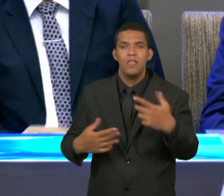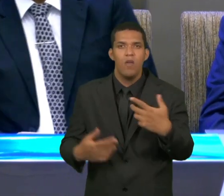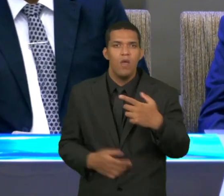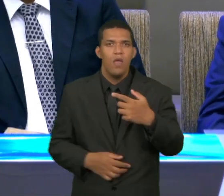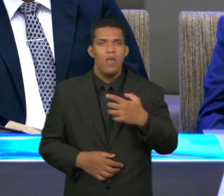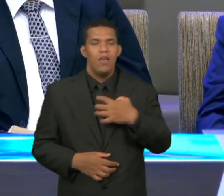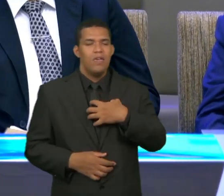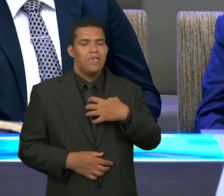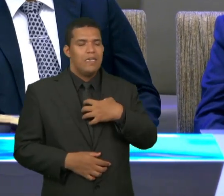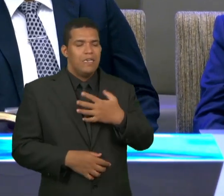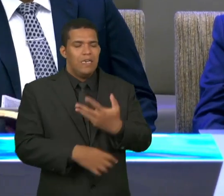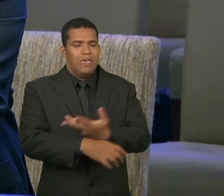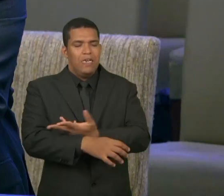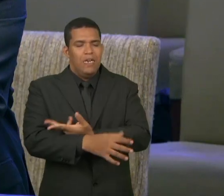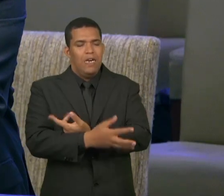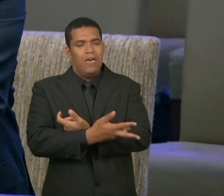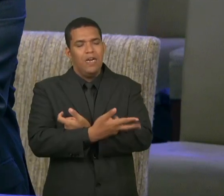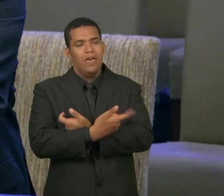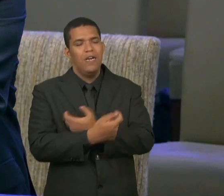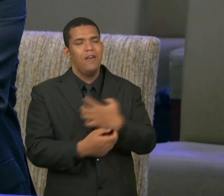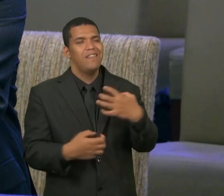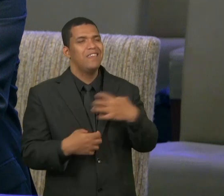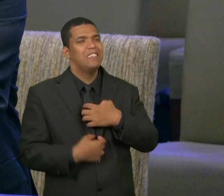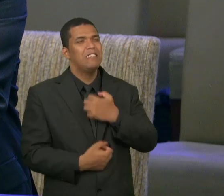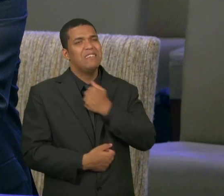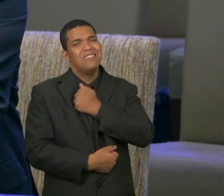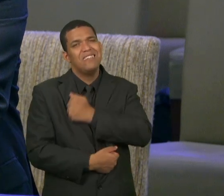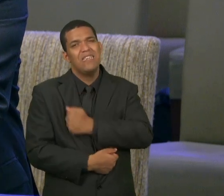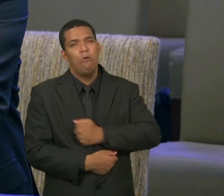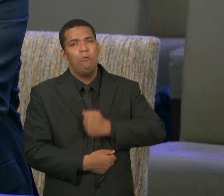disse: as músicas que me dão saudade.